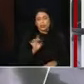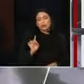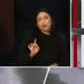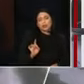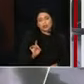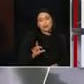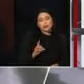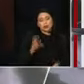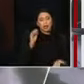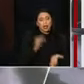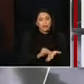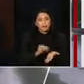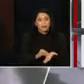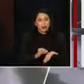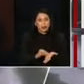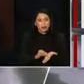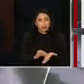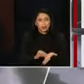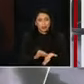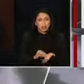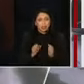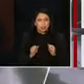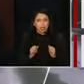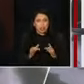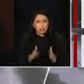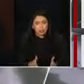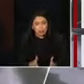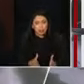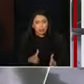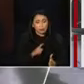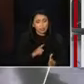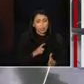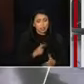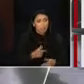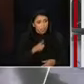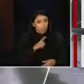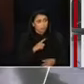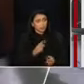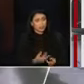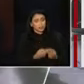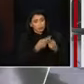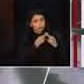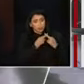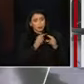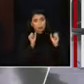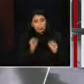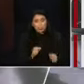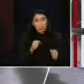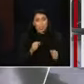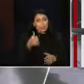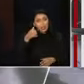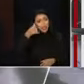pela ausência da ação, mas pela ausência de ação capaz de impedir o resultado do crime. Isso deve